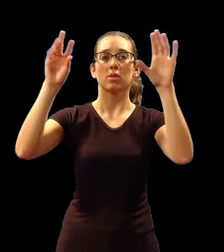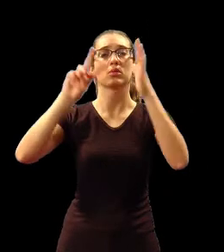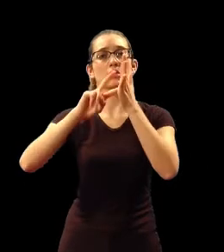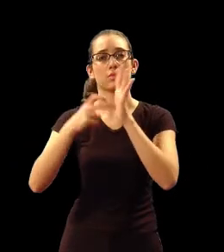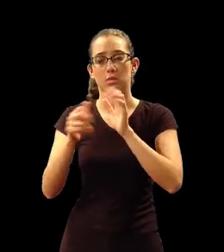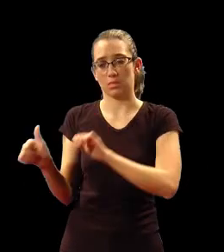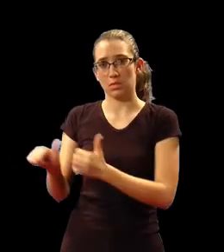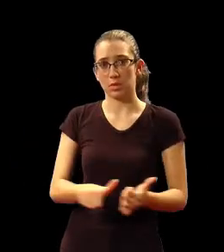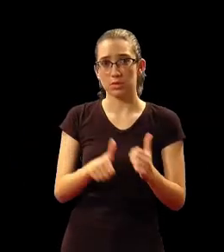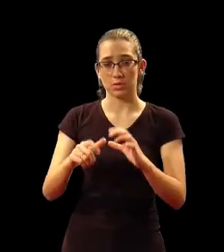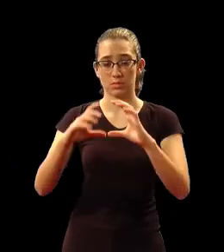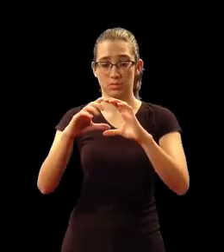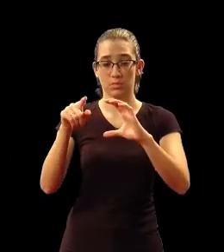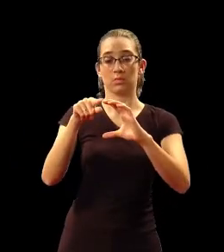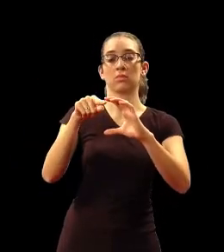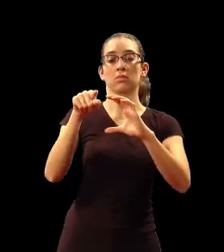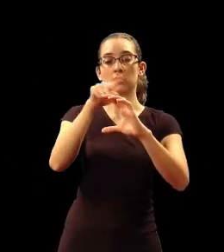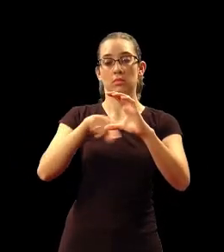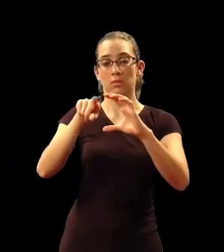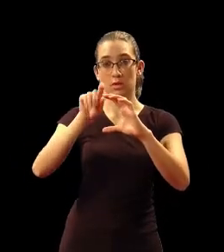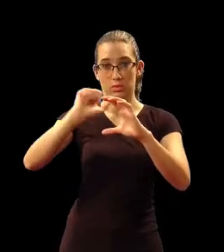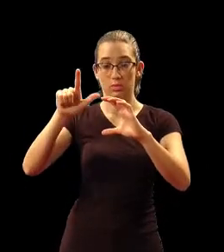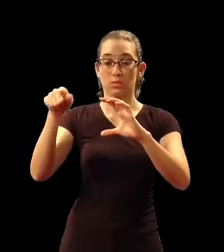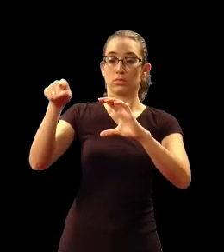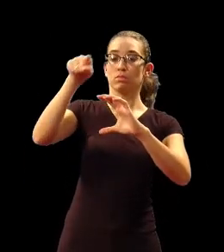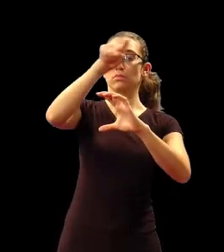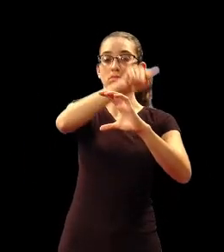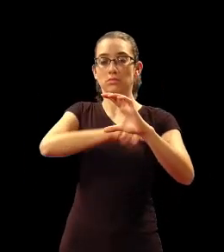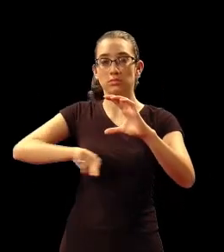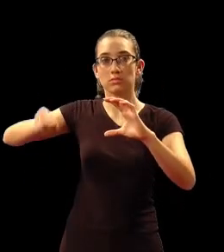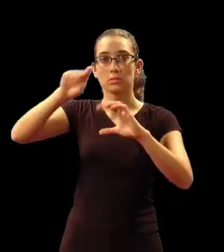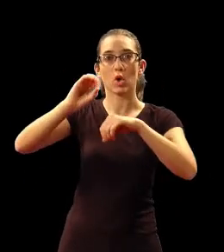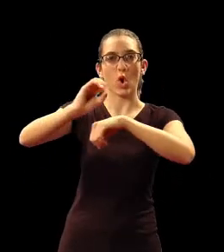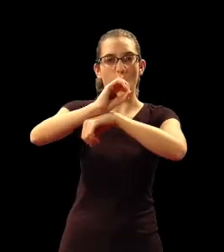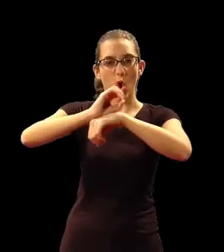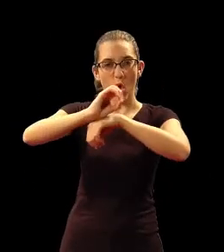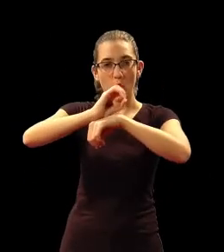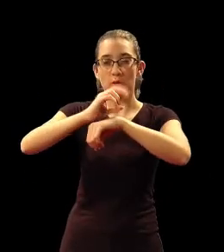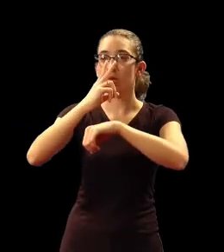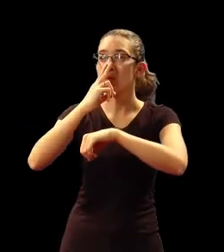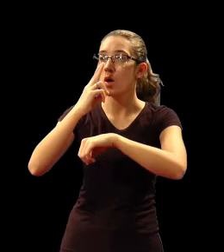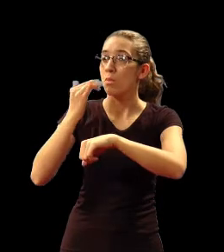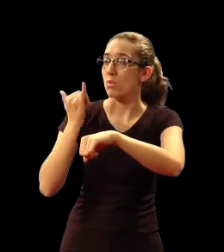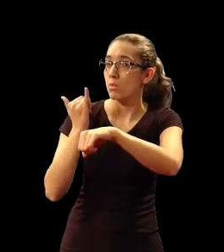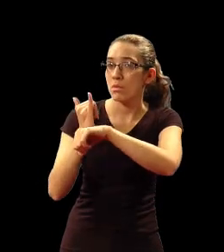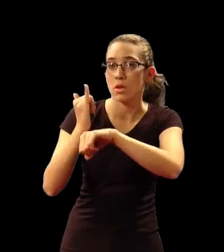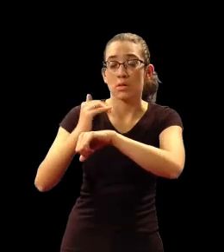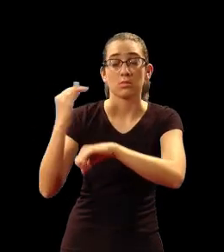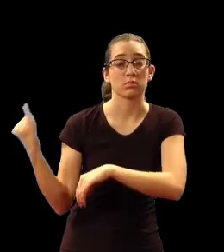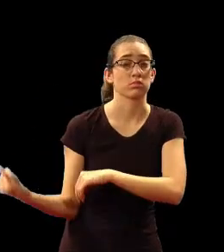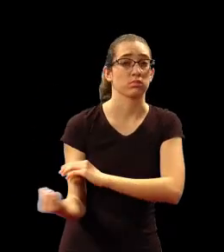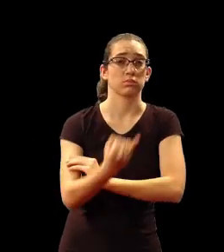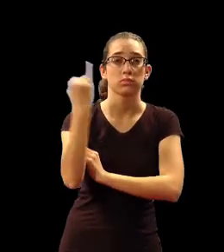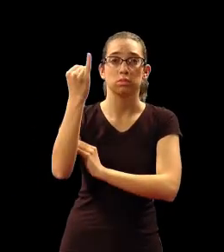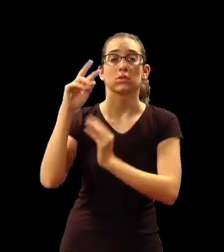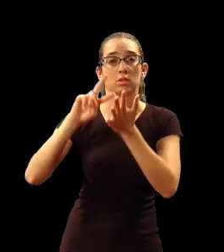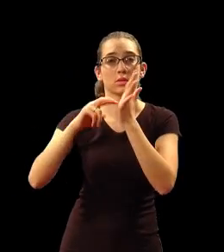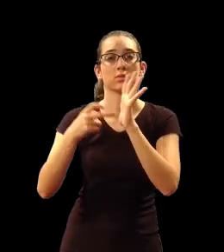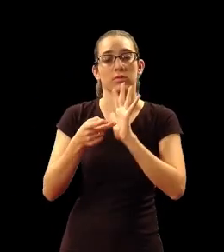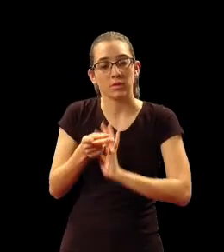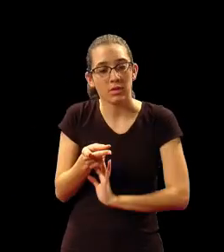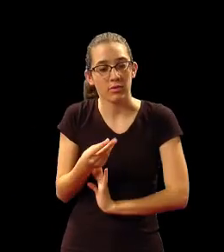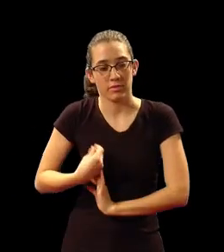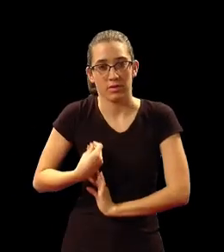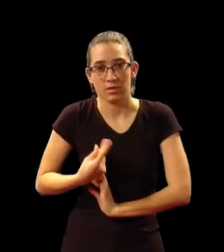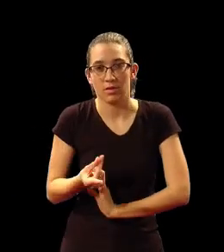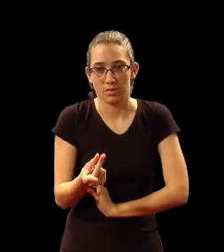como o batismo e cercado por um anel dourado, o metal mais importante, onde então simboliza